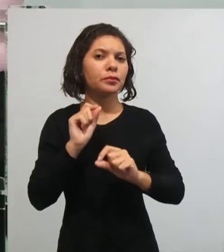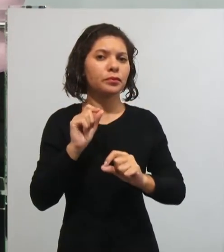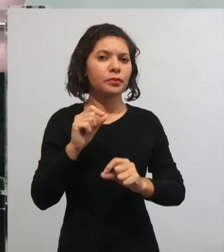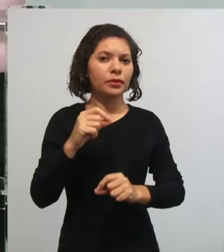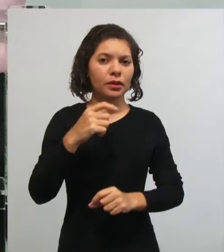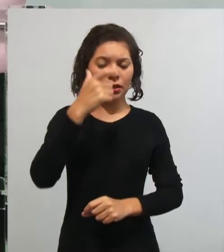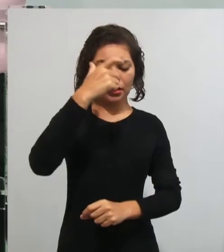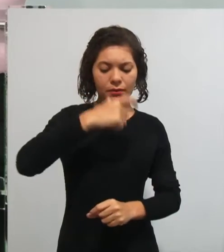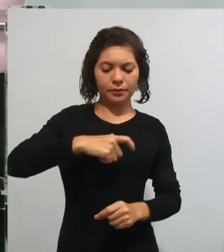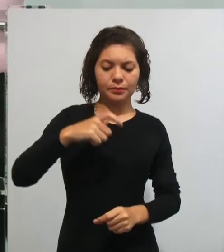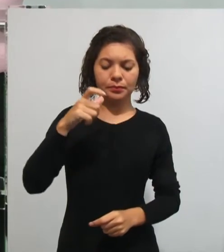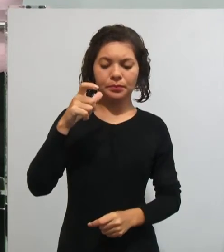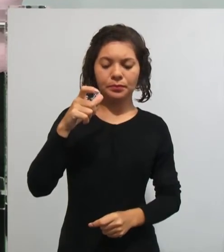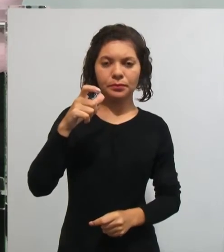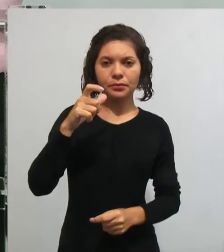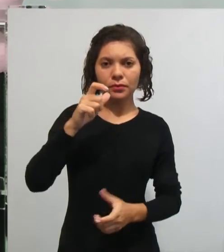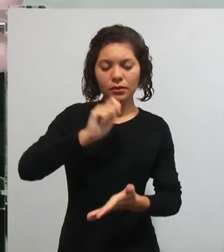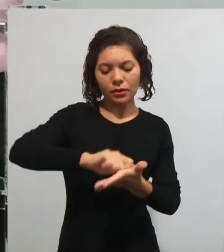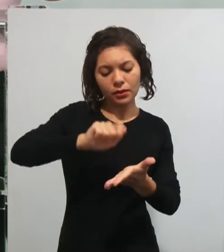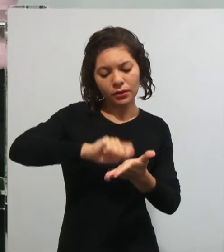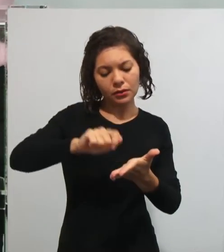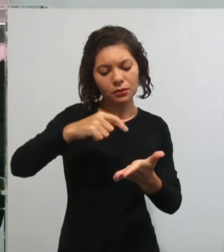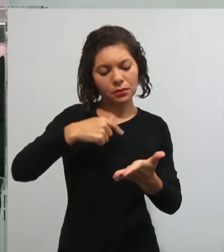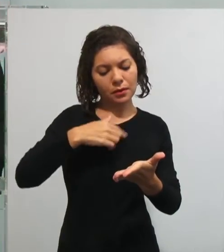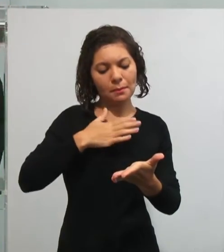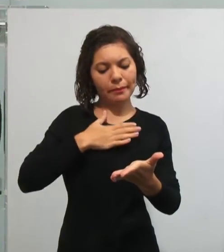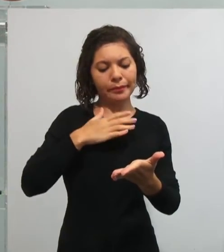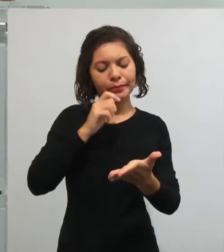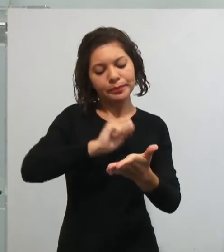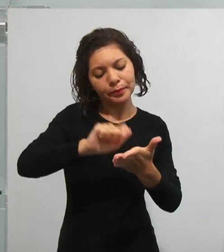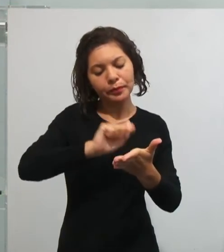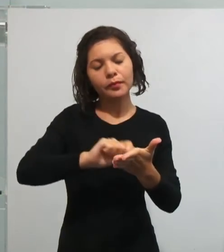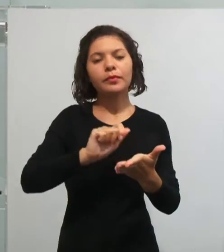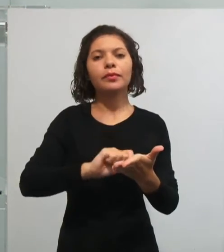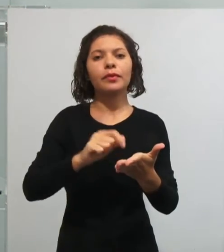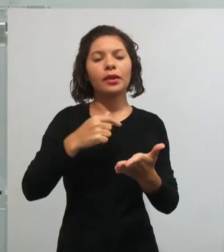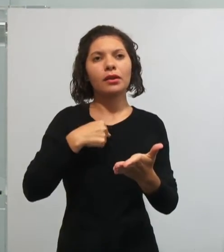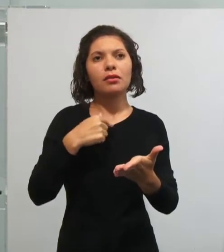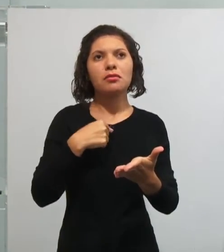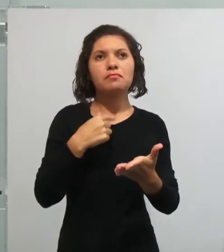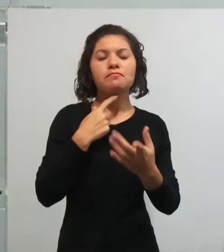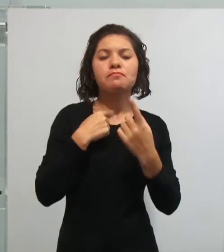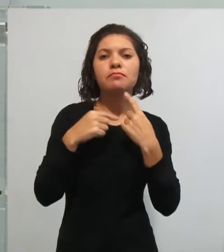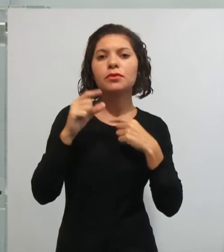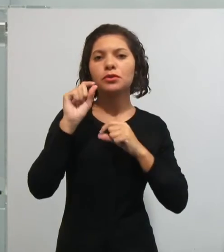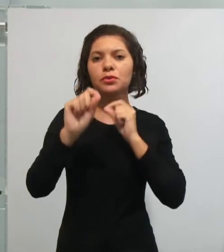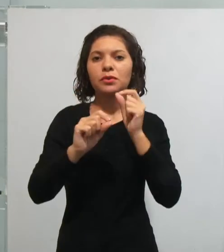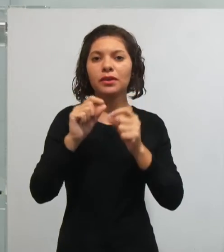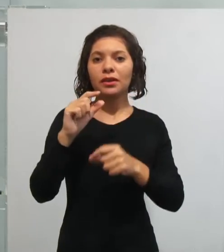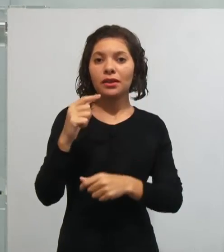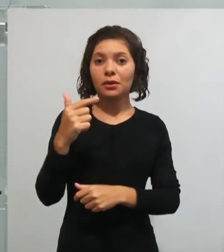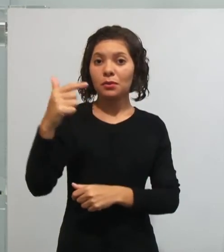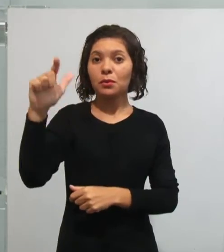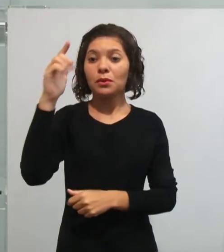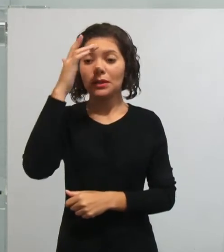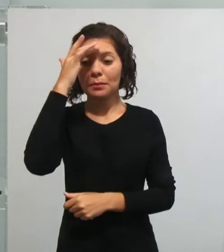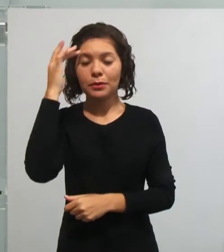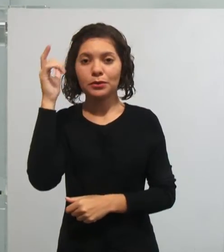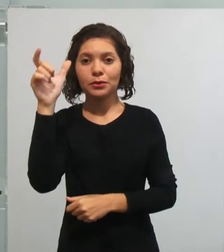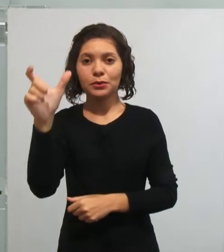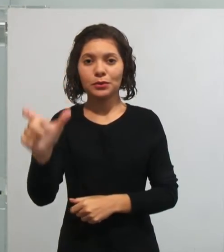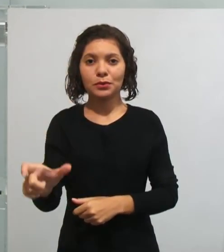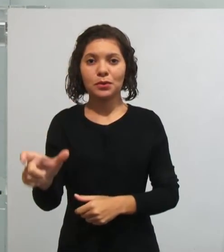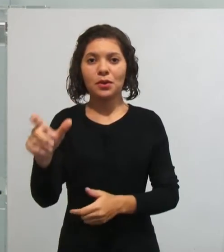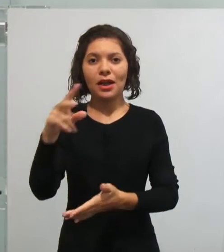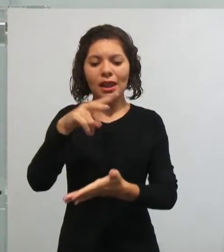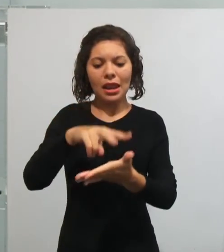projetou aquele leitor ideal e ele queria que o leitor real fizesse a leitura que ele